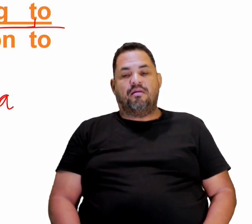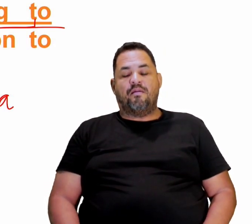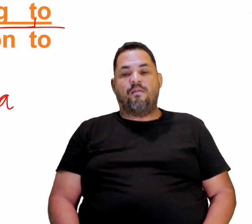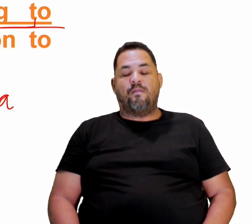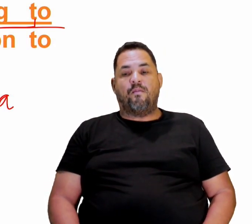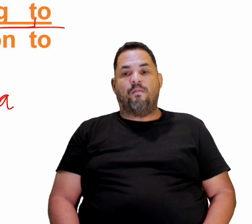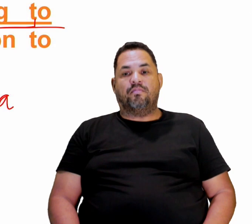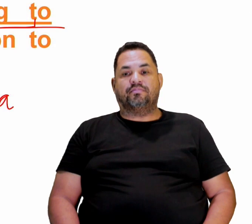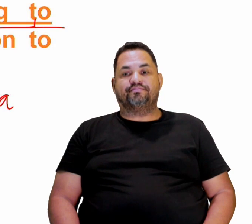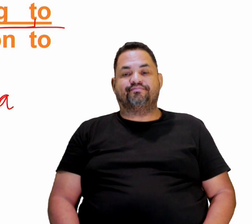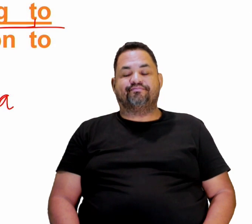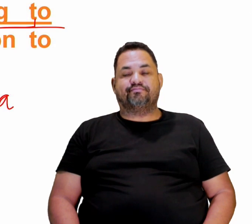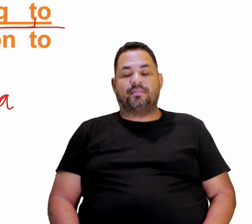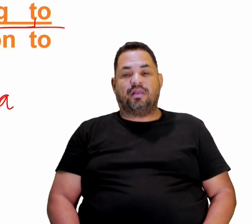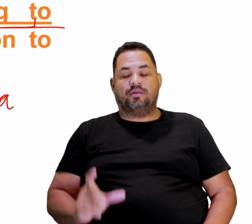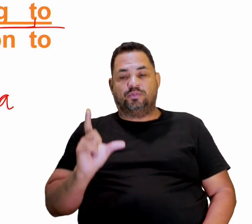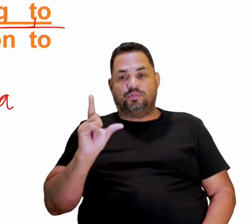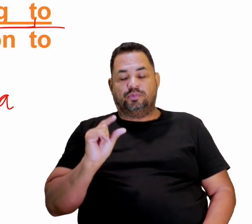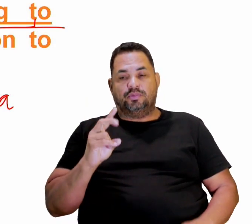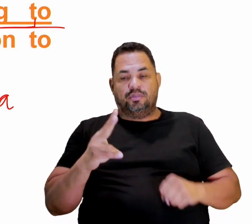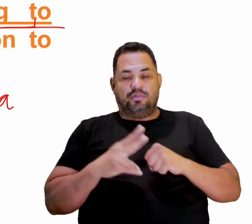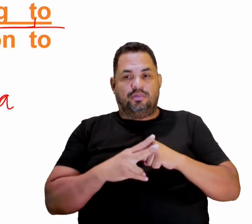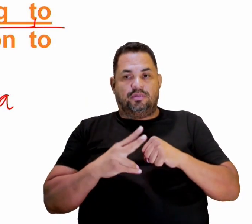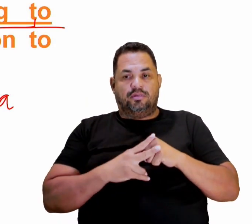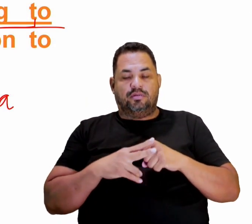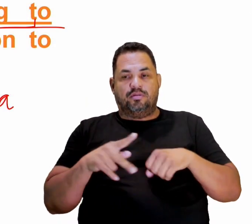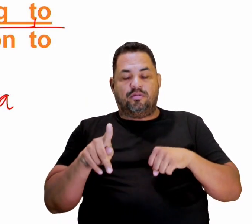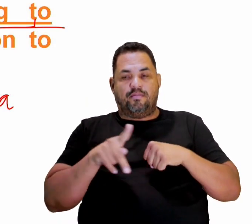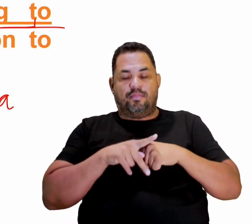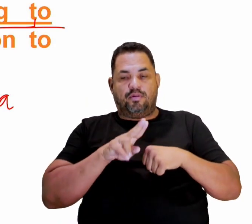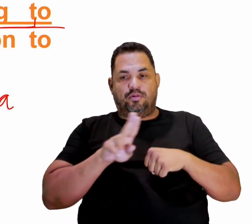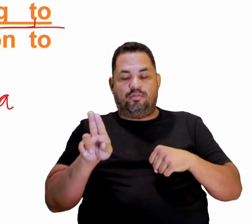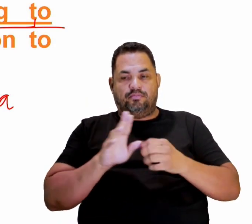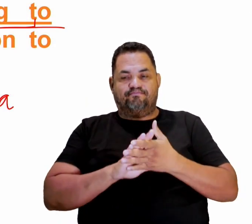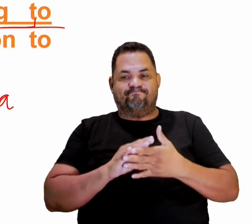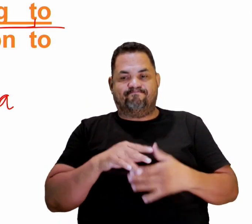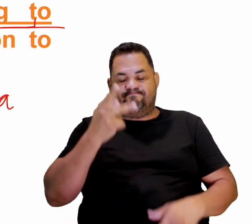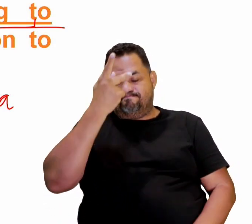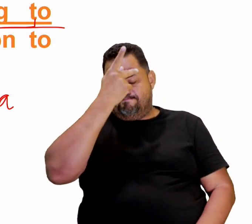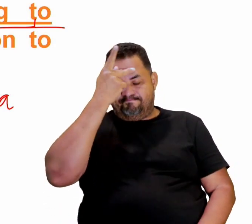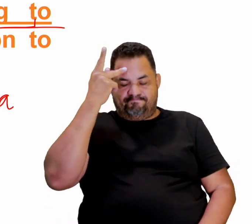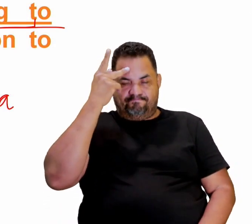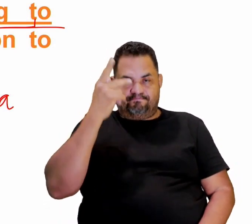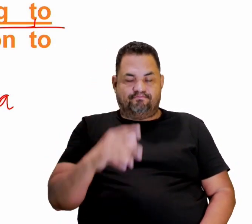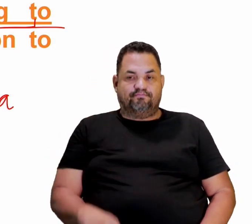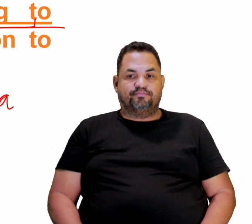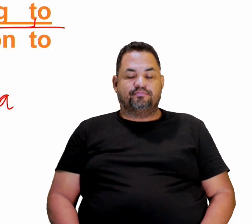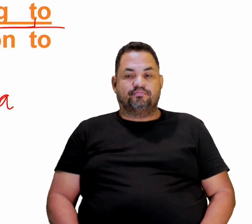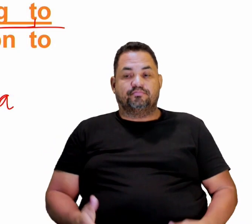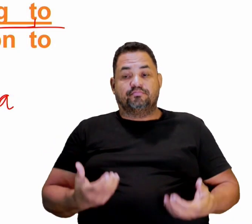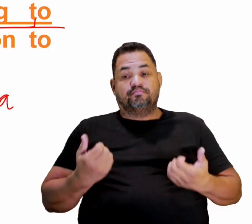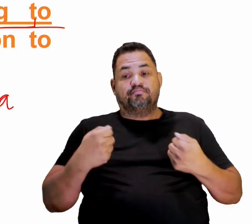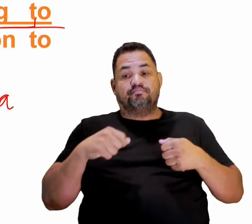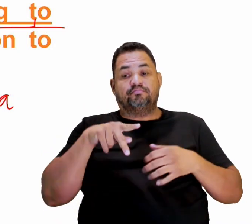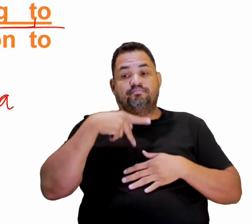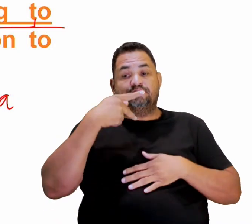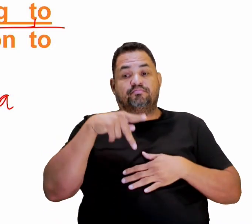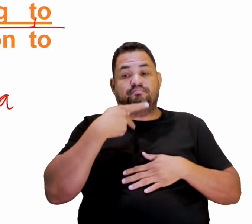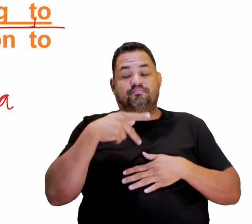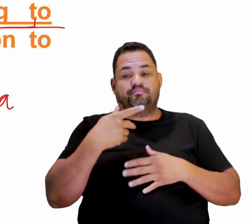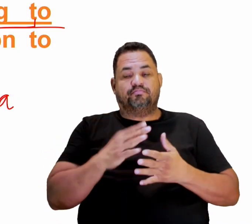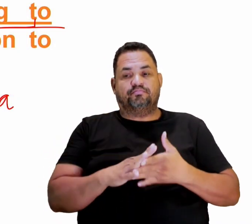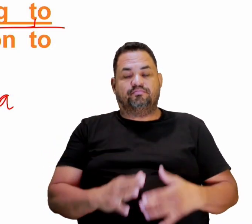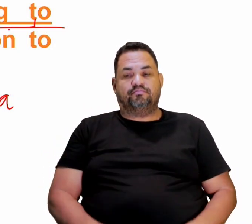ou então eu só quero contrair o verbo to be com pronome pessoal mas não quero contrair one two então você pode falar